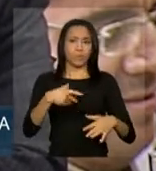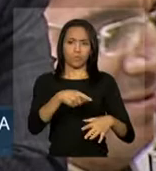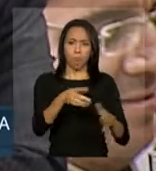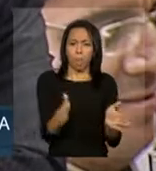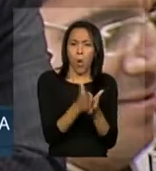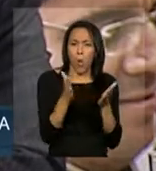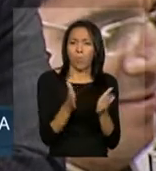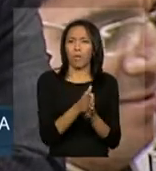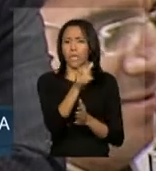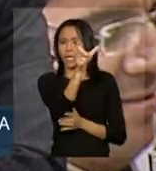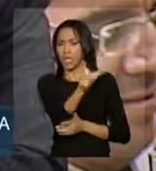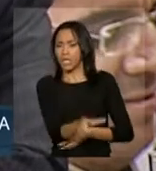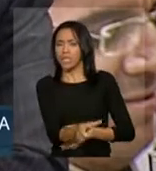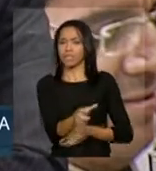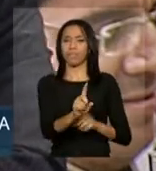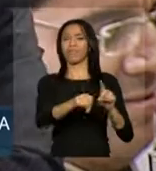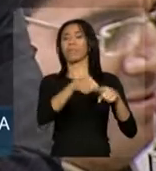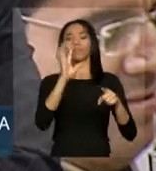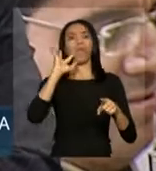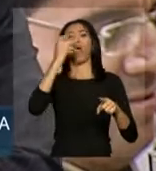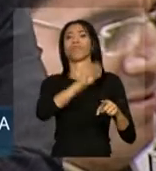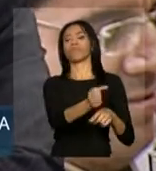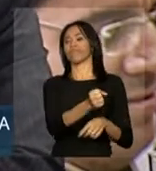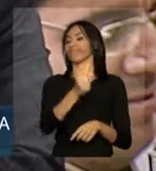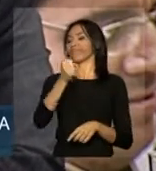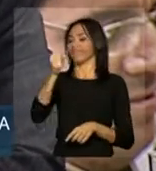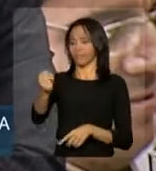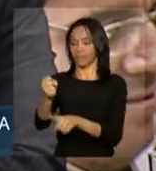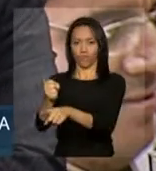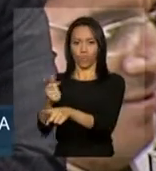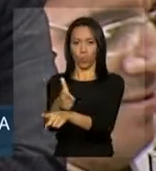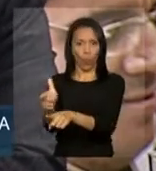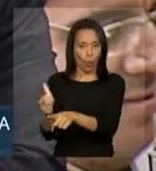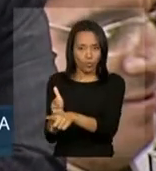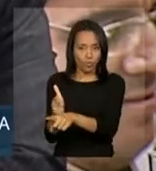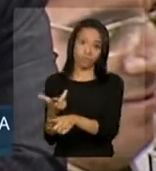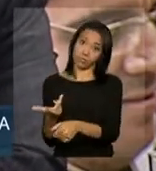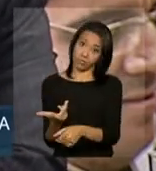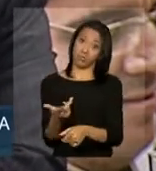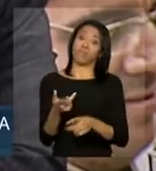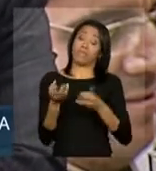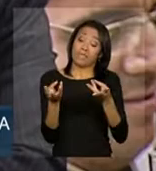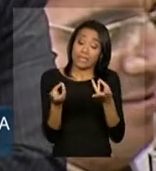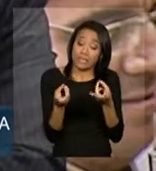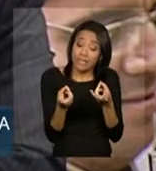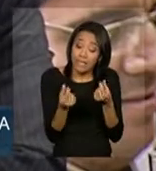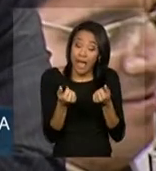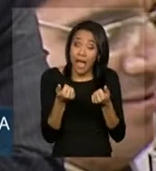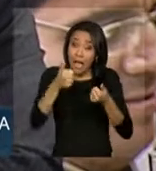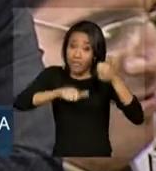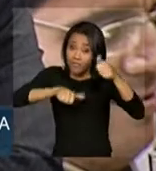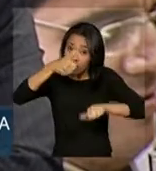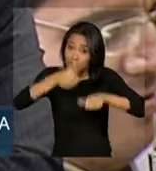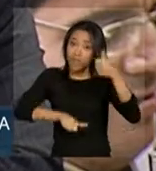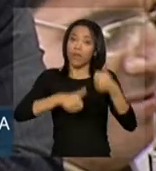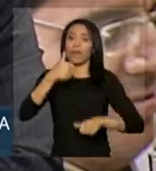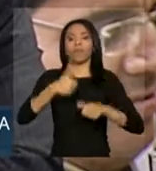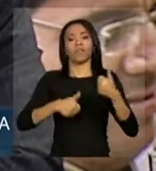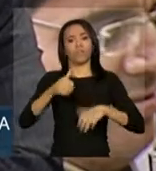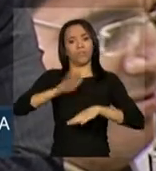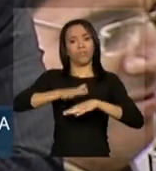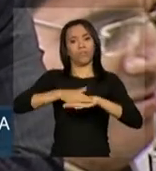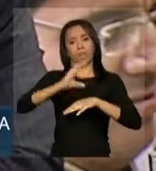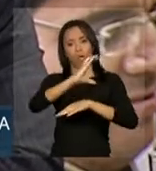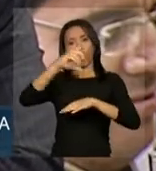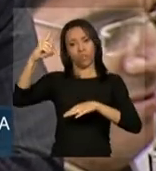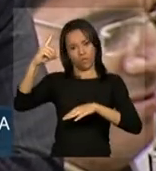de pobreza e DH mais baixo para el trabalhar numa outra área então será analisado detalhadamente pela coordenação Estadual do programa para uma decisão